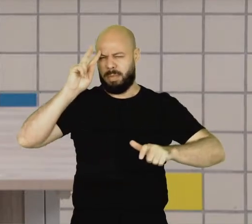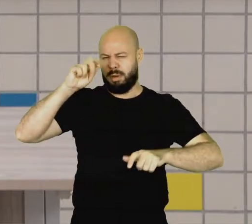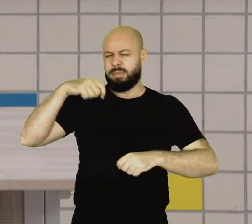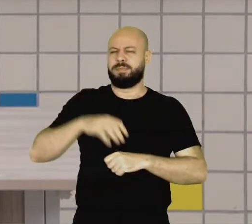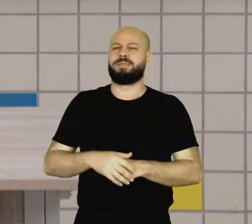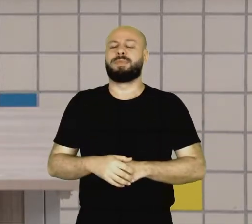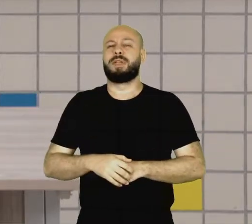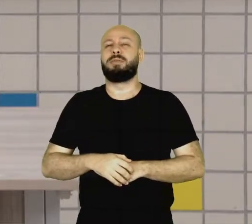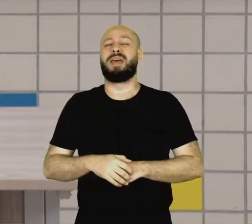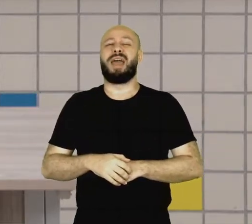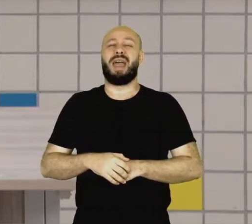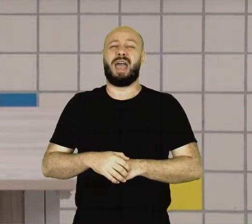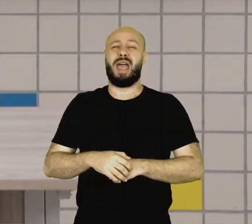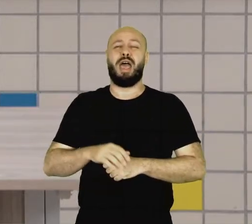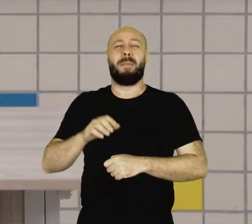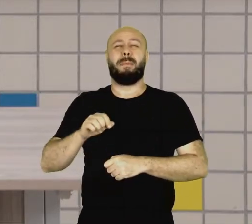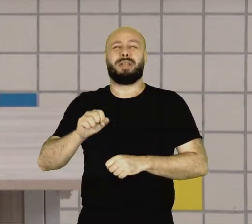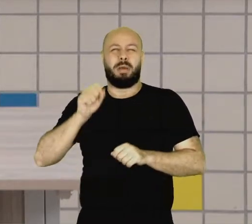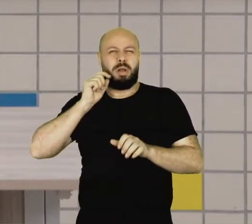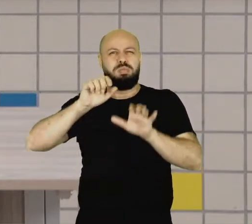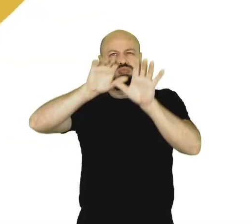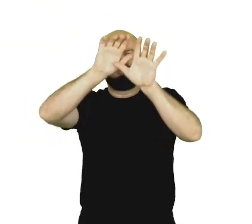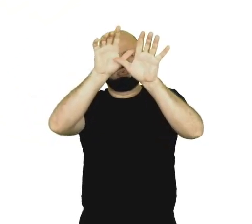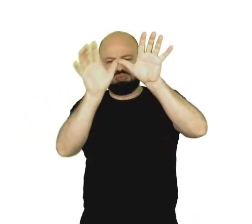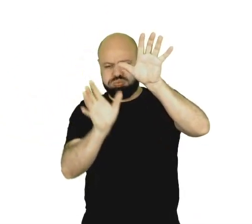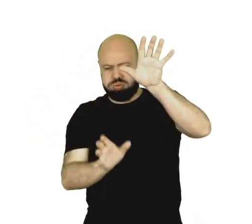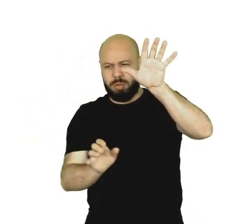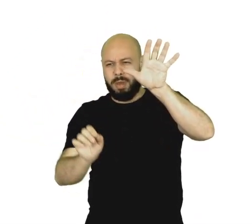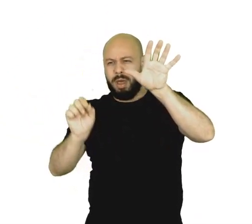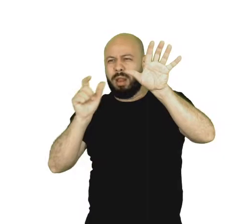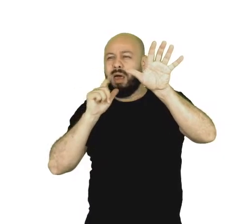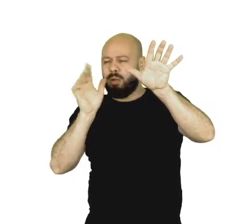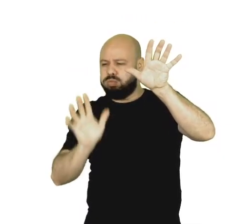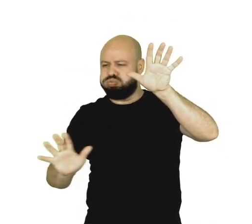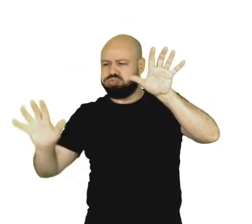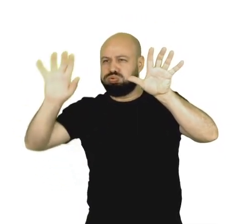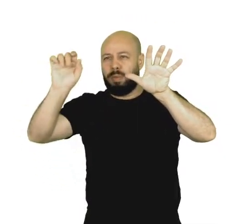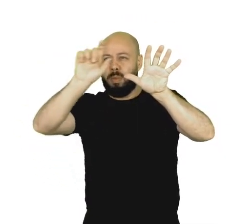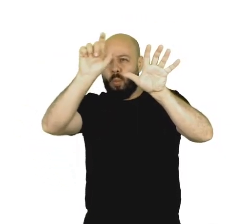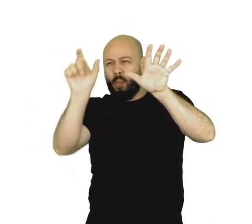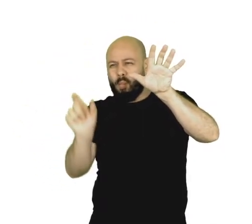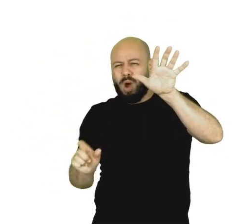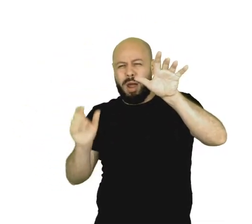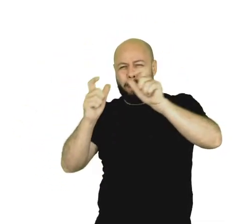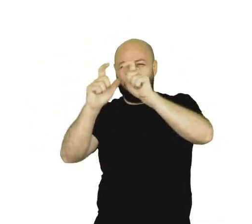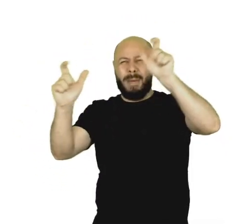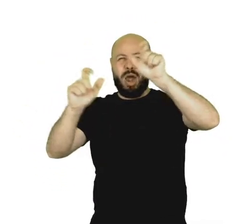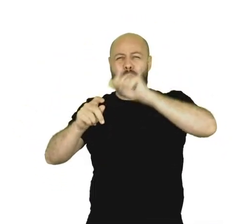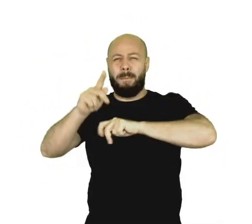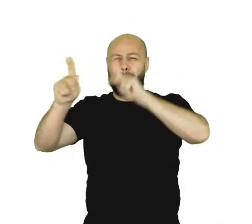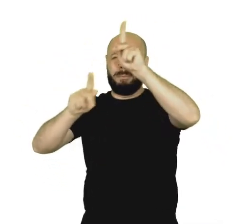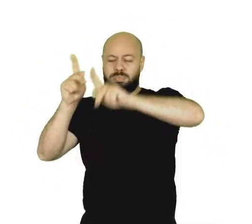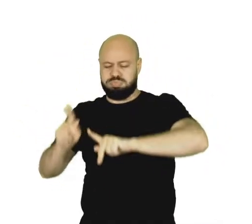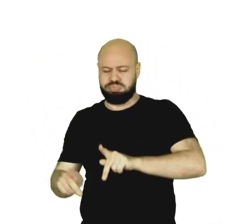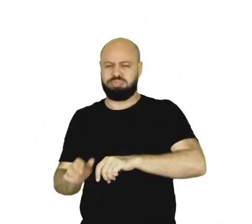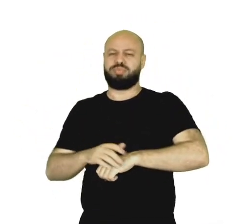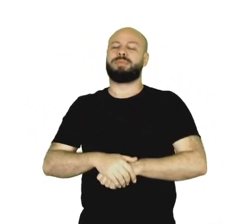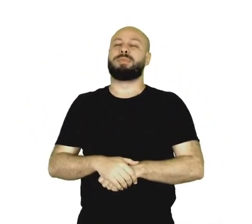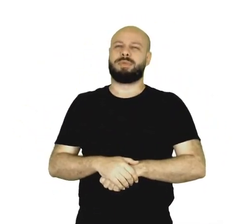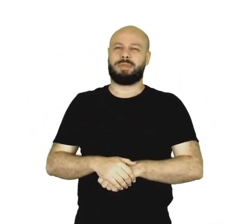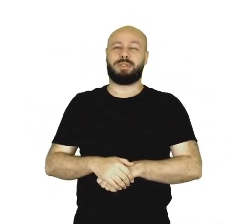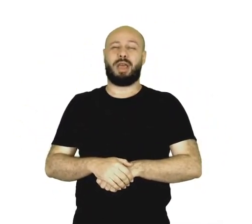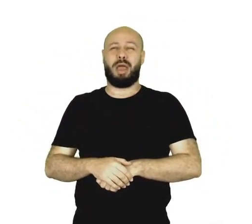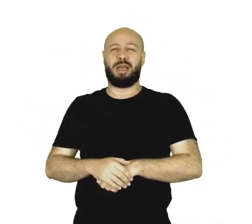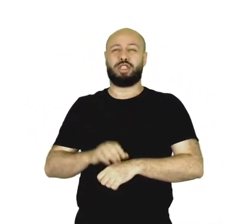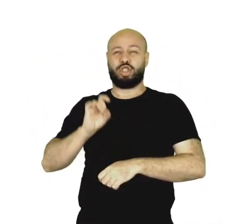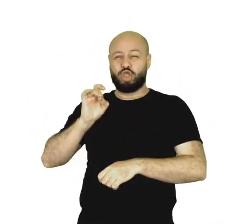áreas litorâneas. Lembra? As áreas litorâneas não só do Brasil, mas vamos falar sobre as áreas litorâneas do Brasil. Eu tenho